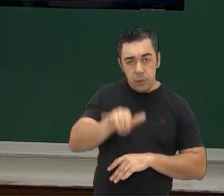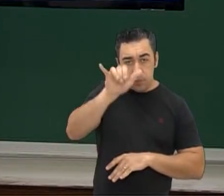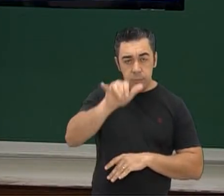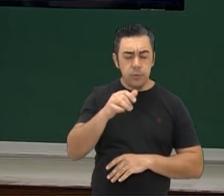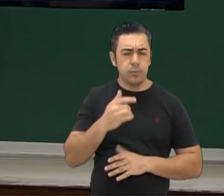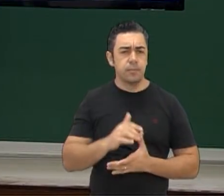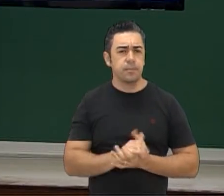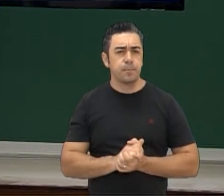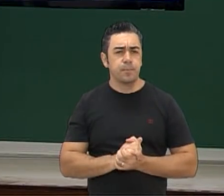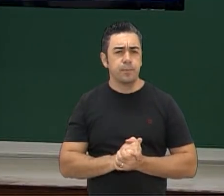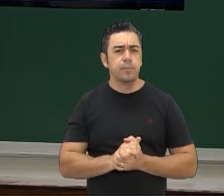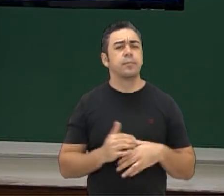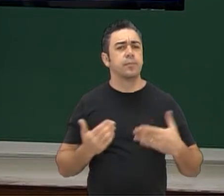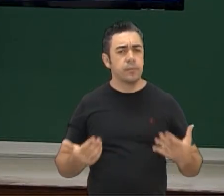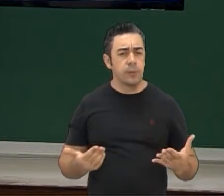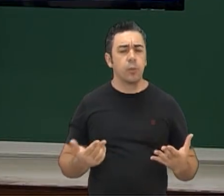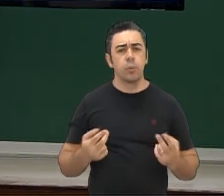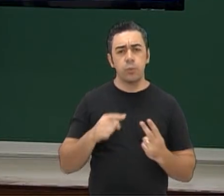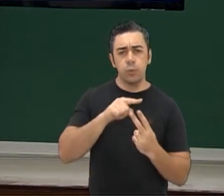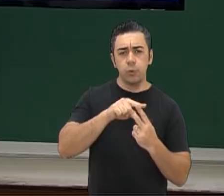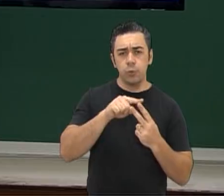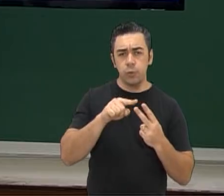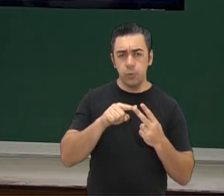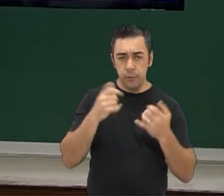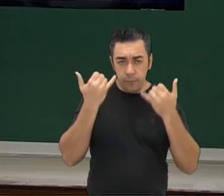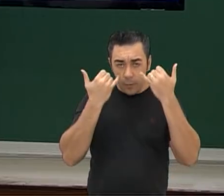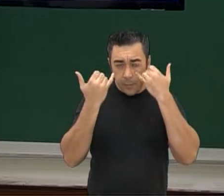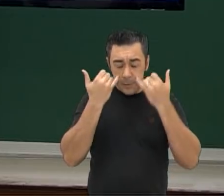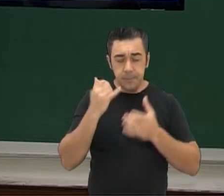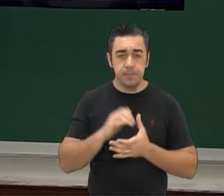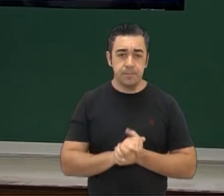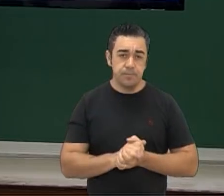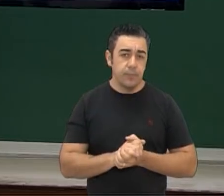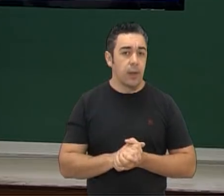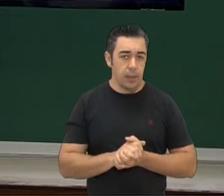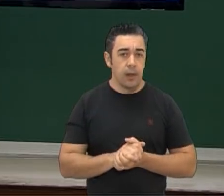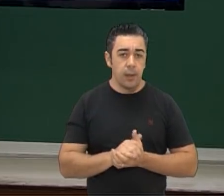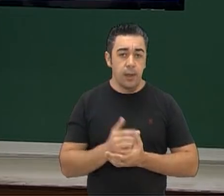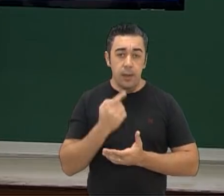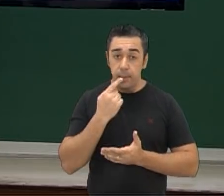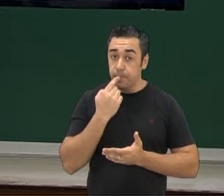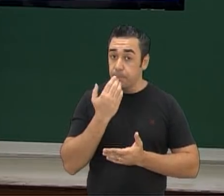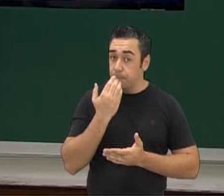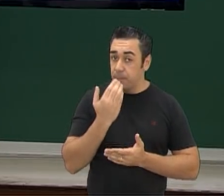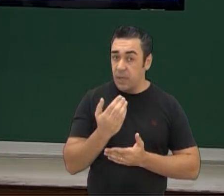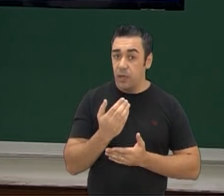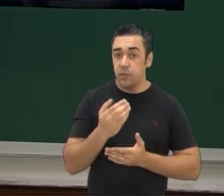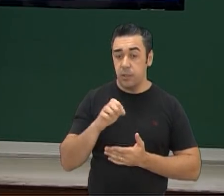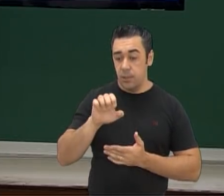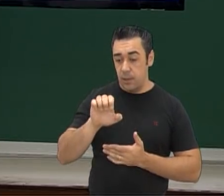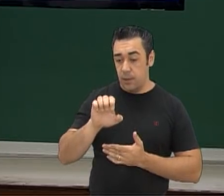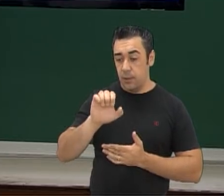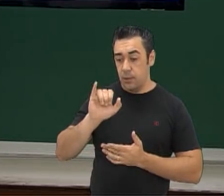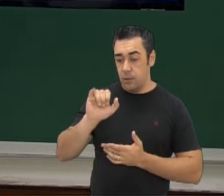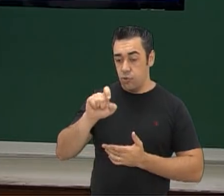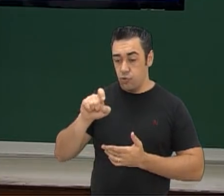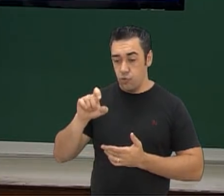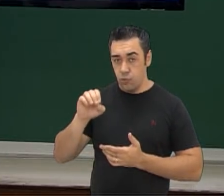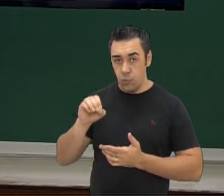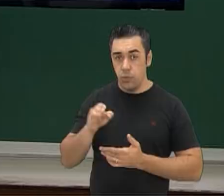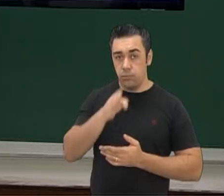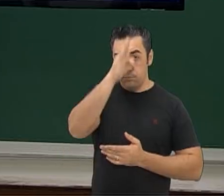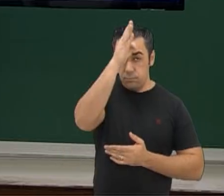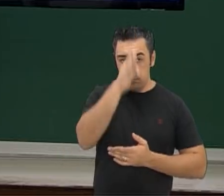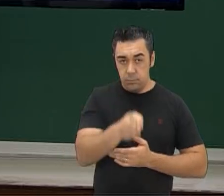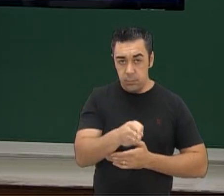mesma ideia, aquelas duas informações importantes. O eixo, que ele quer que você utilize ali para poder fazer a simetria, que é o